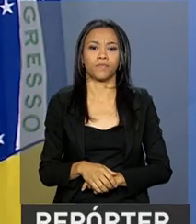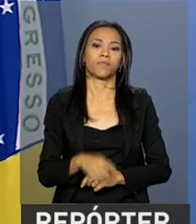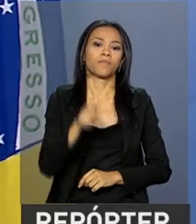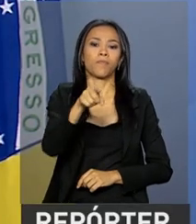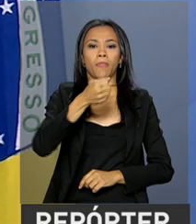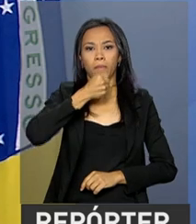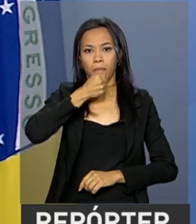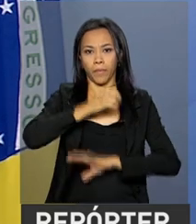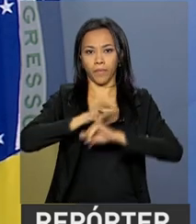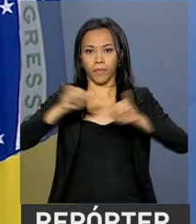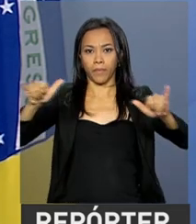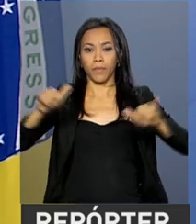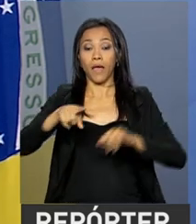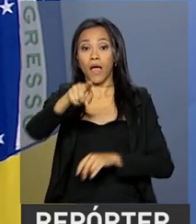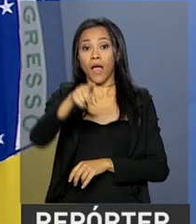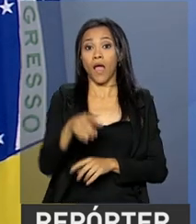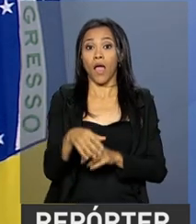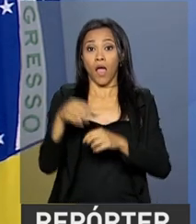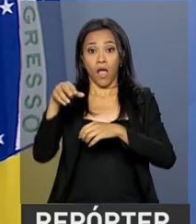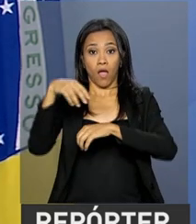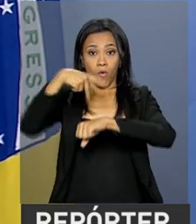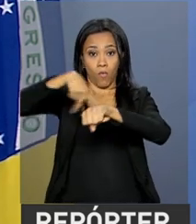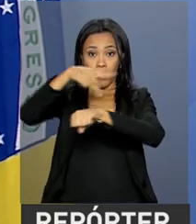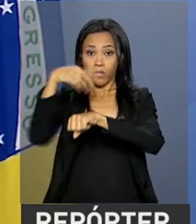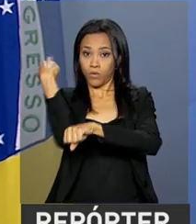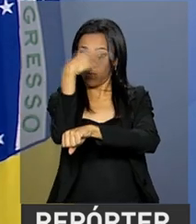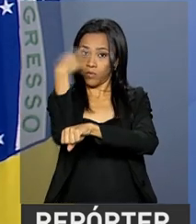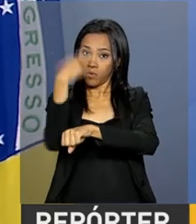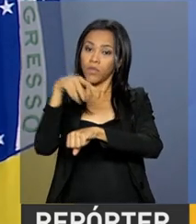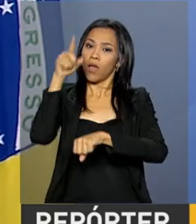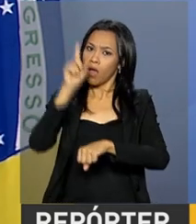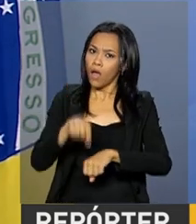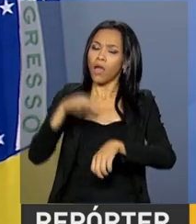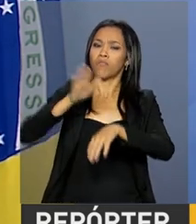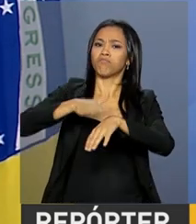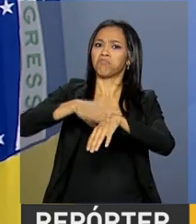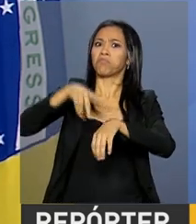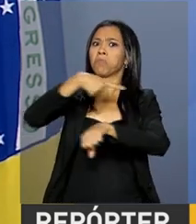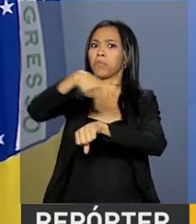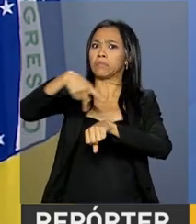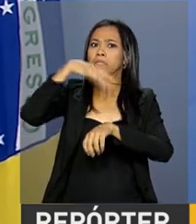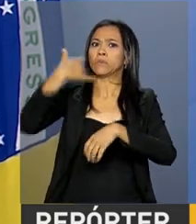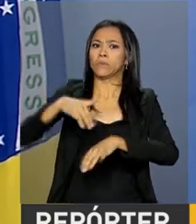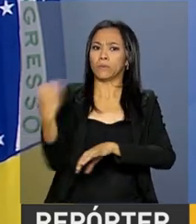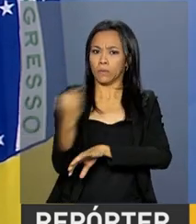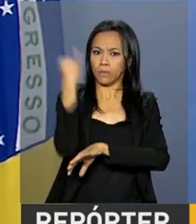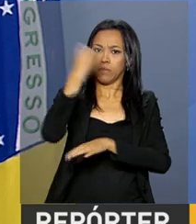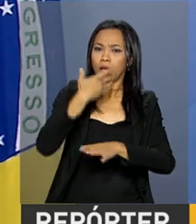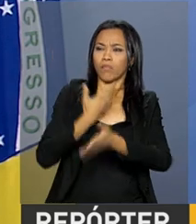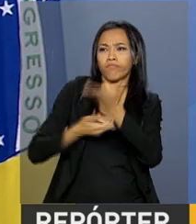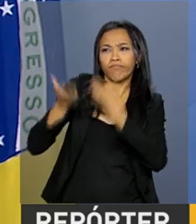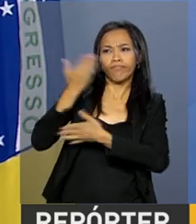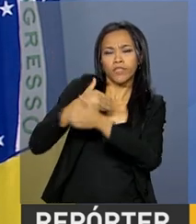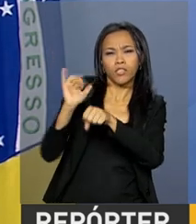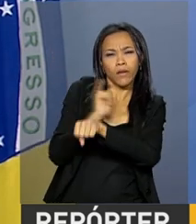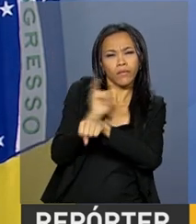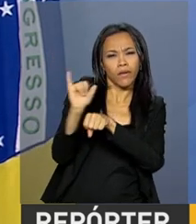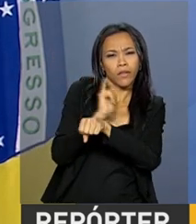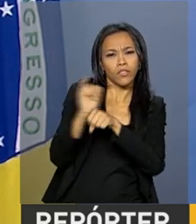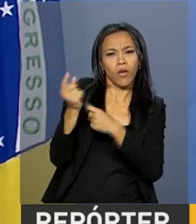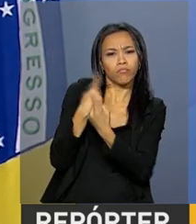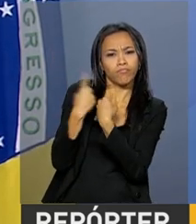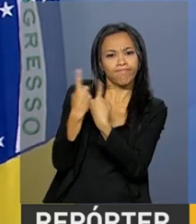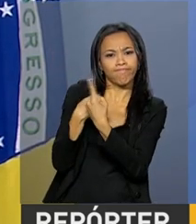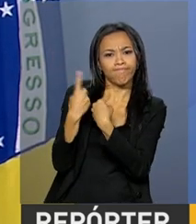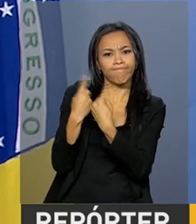Rússia é um país-chave para o desenho e a configuração da ordem internacional. O diálogo estratégico entre os dois